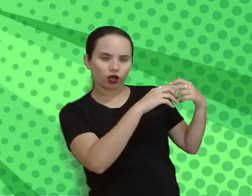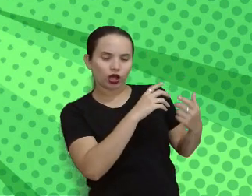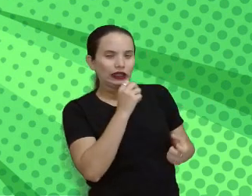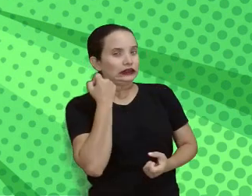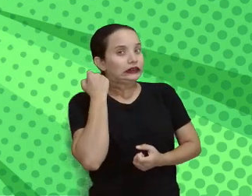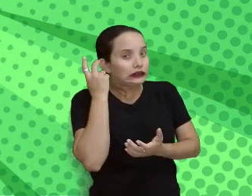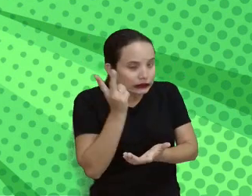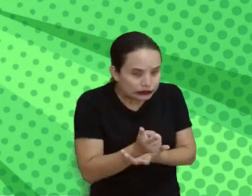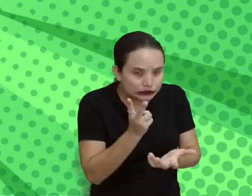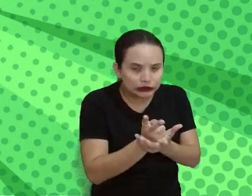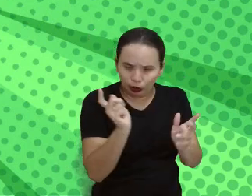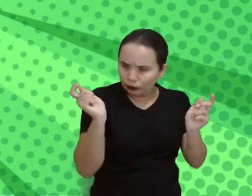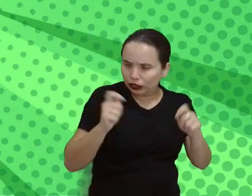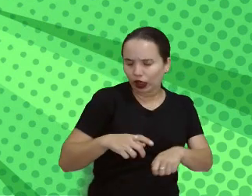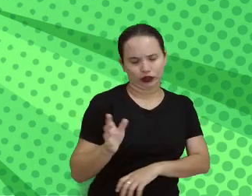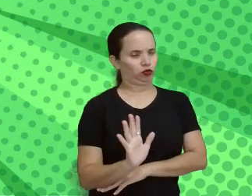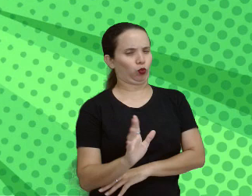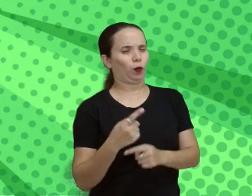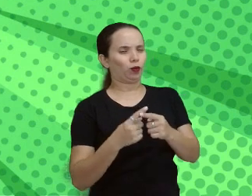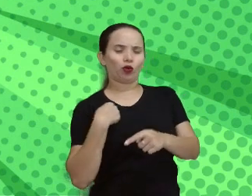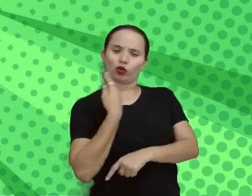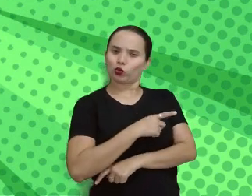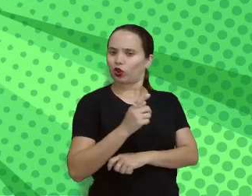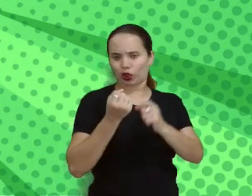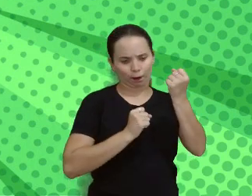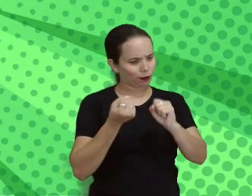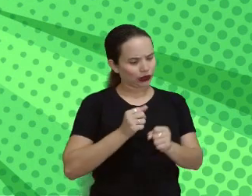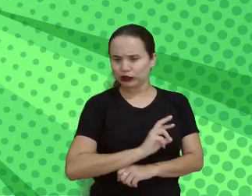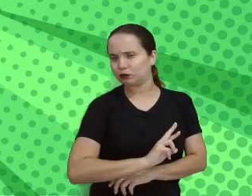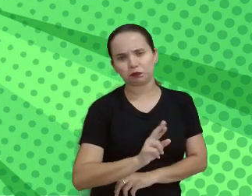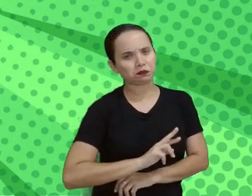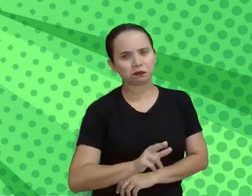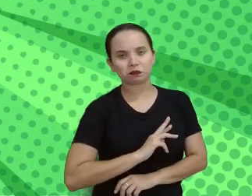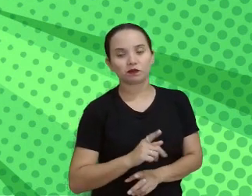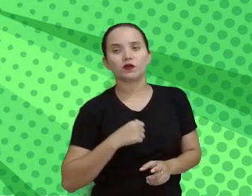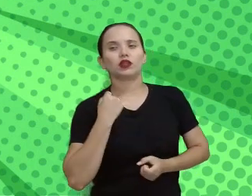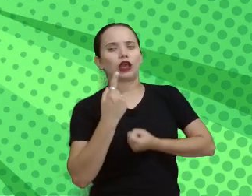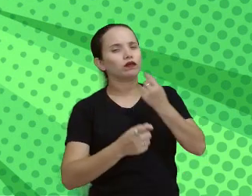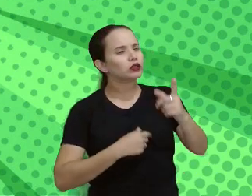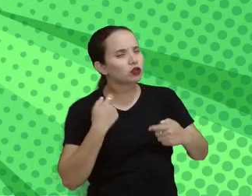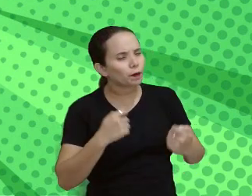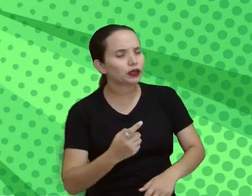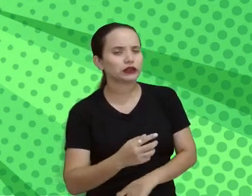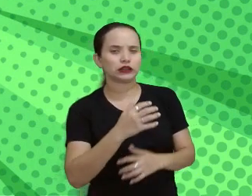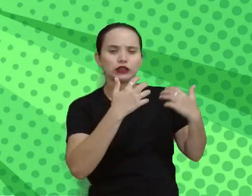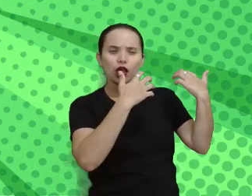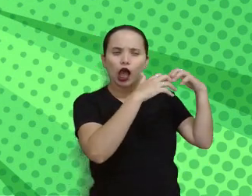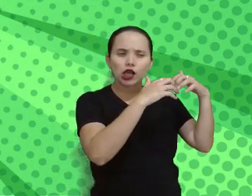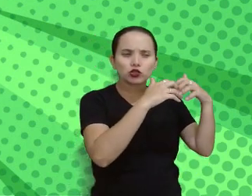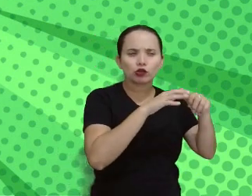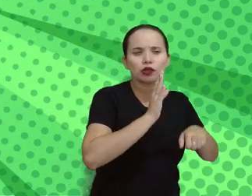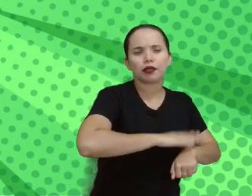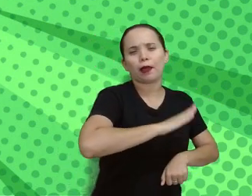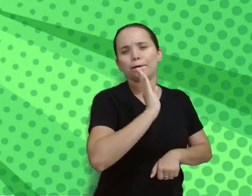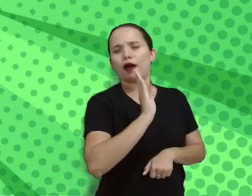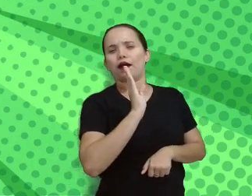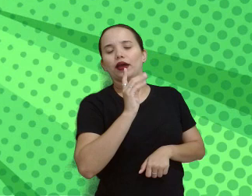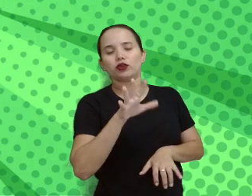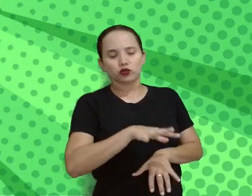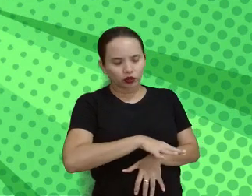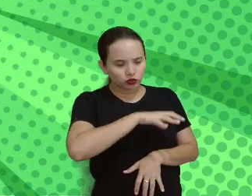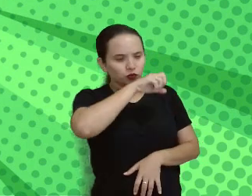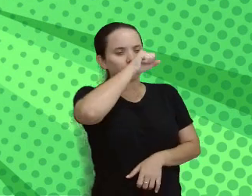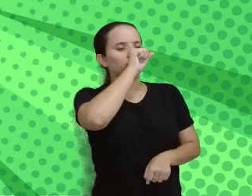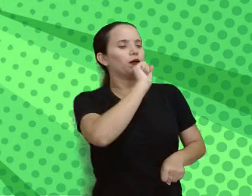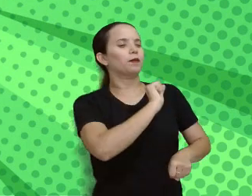quê? Buscando aperfeiçoar. Há momentos que a gente precisa de uma razão maior, raciocinar melhor, respirar, dar